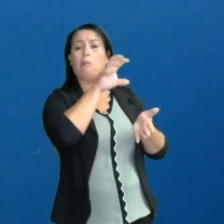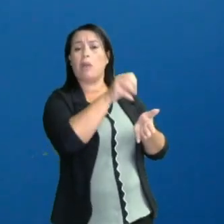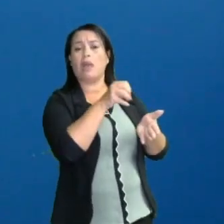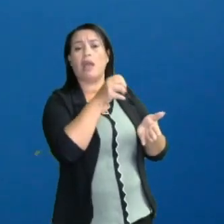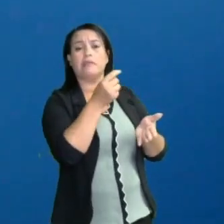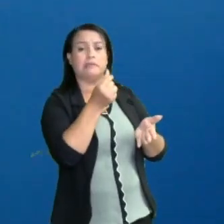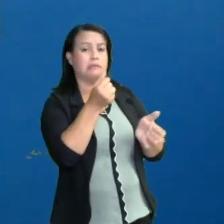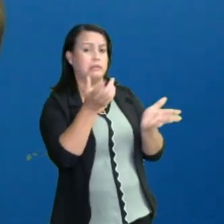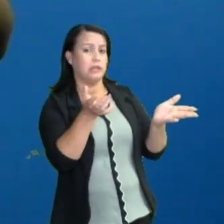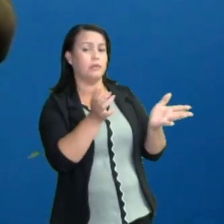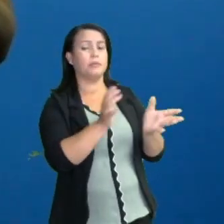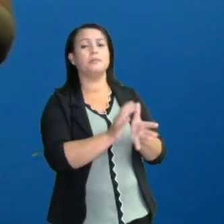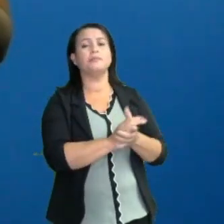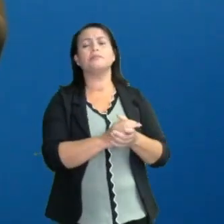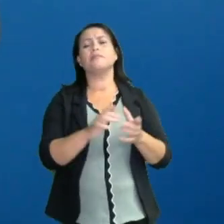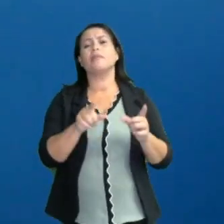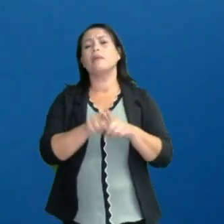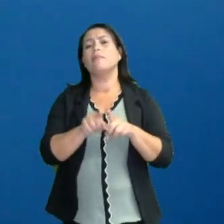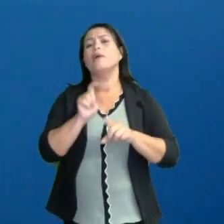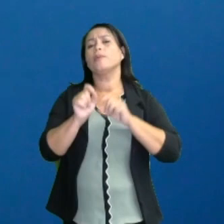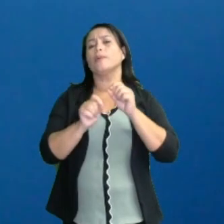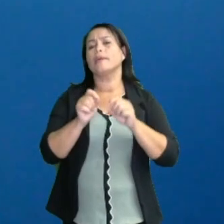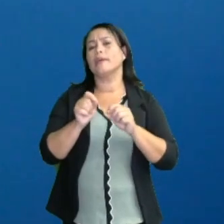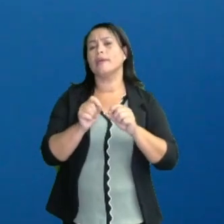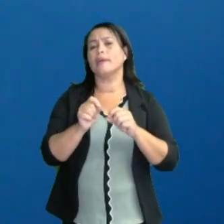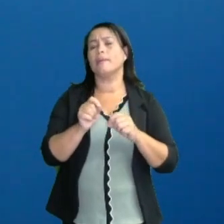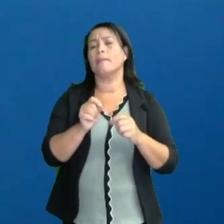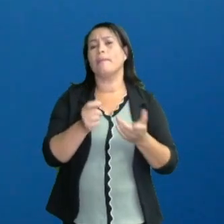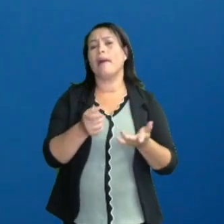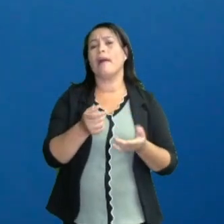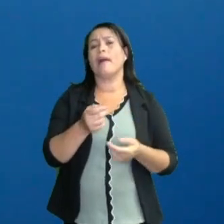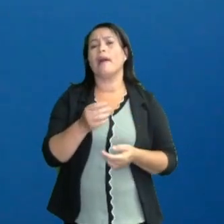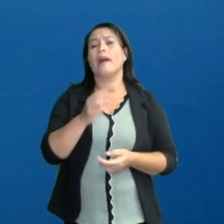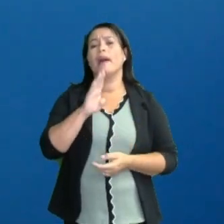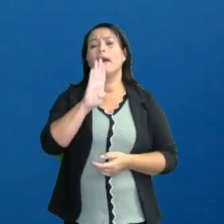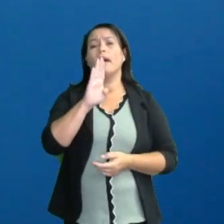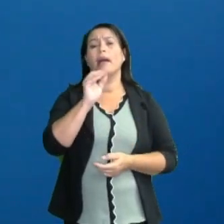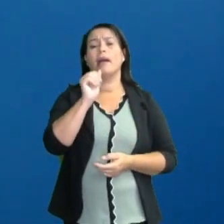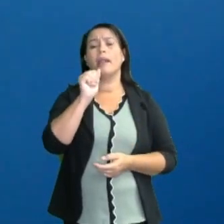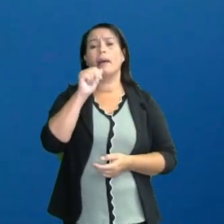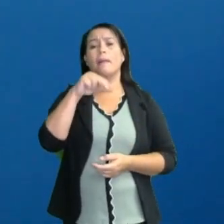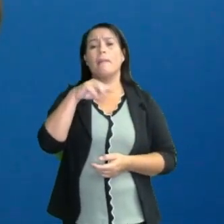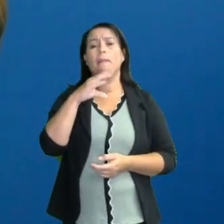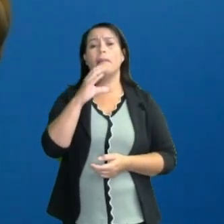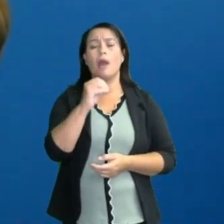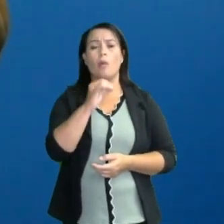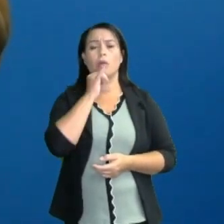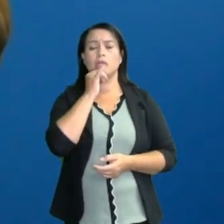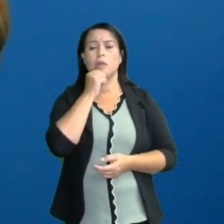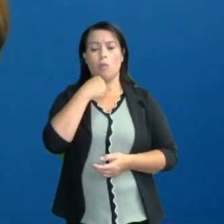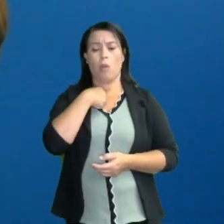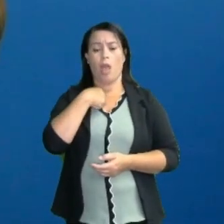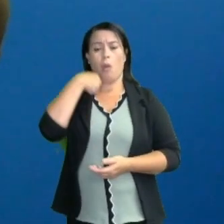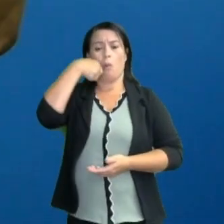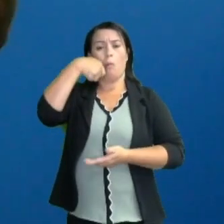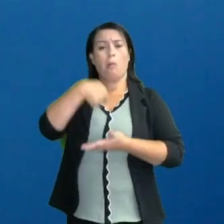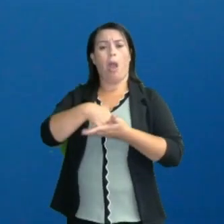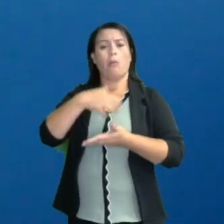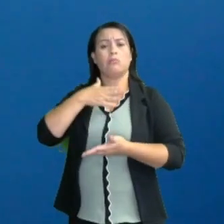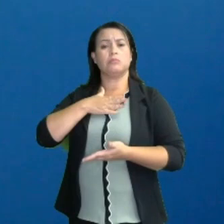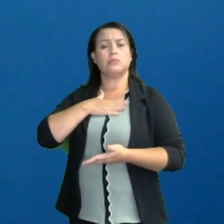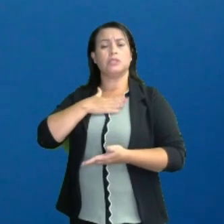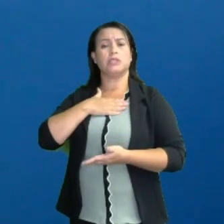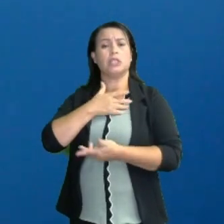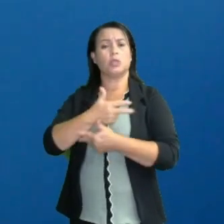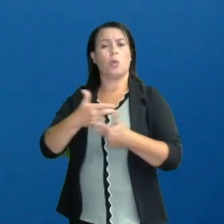pagamento ou receber dinheiro. E ela também serve para a palavra banco de bancar. Eu banco minhas contas. Eu